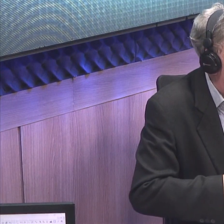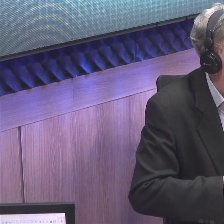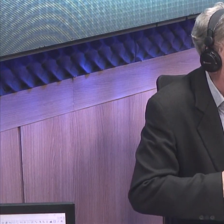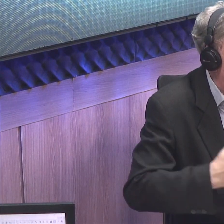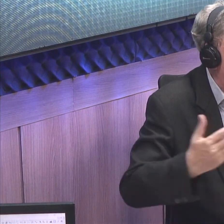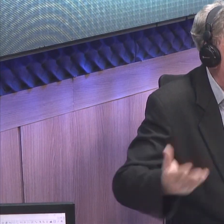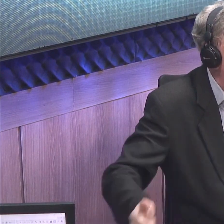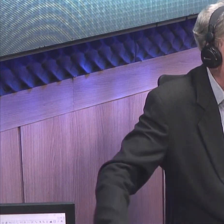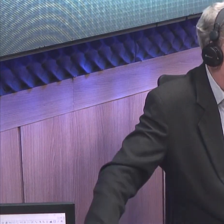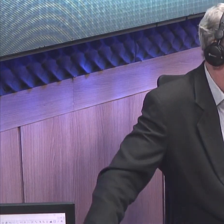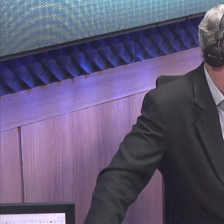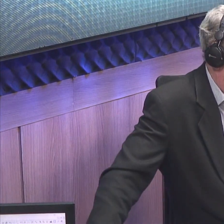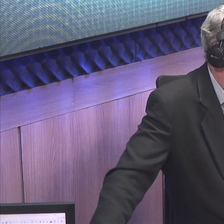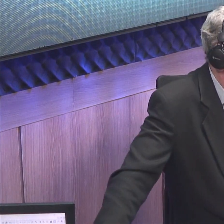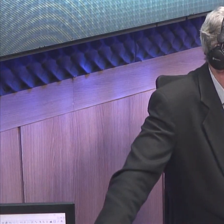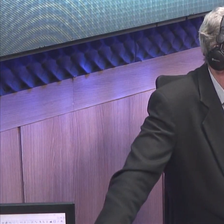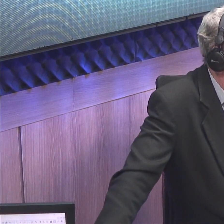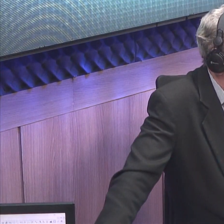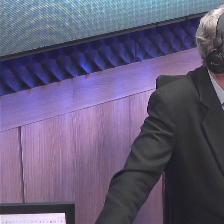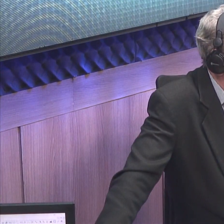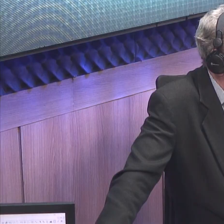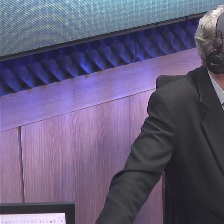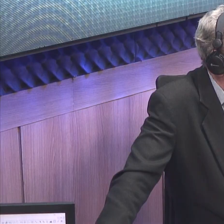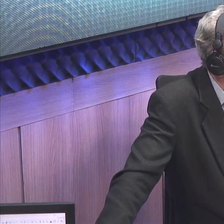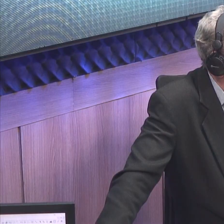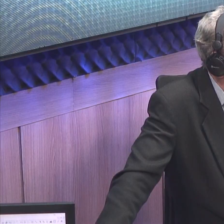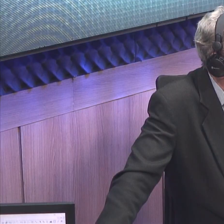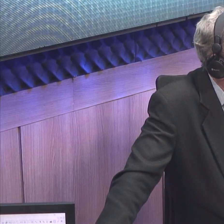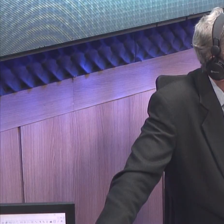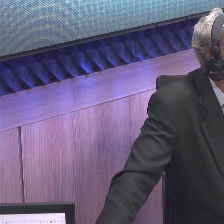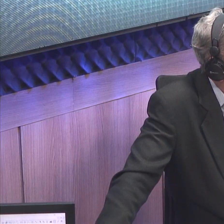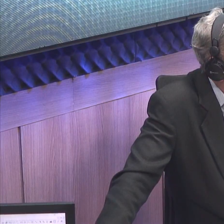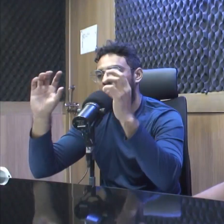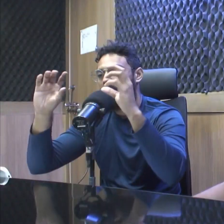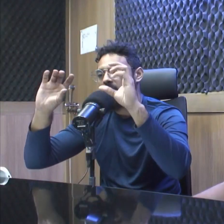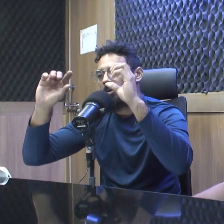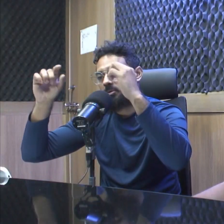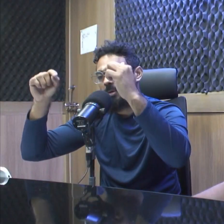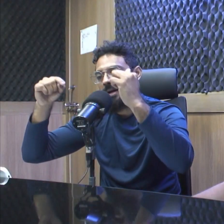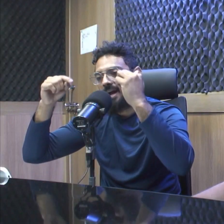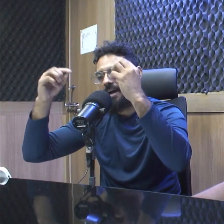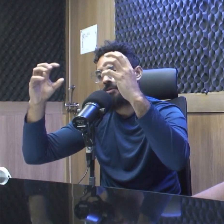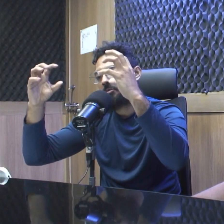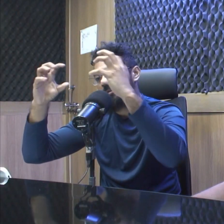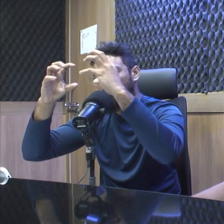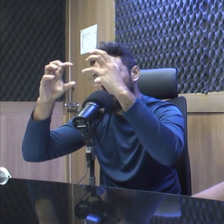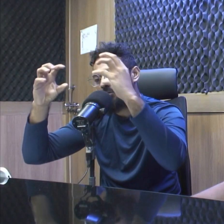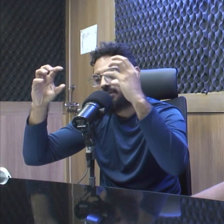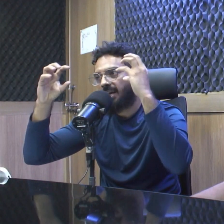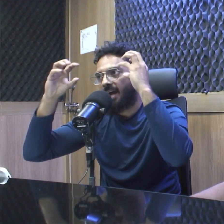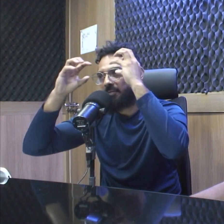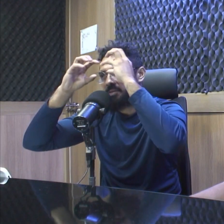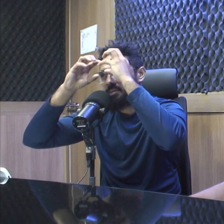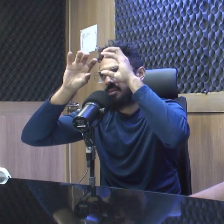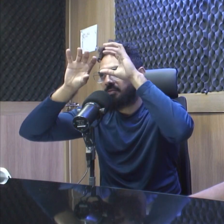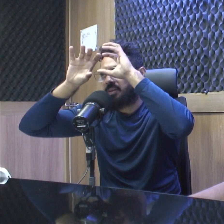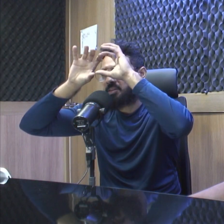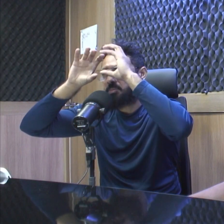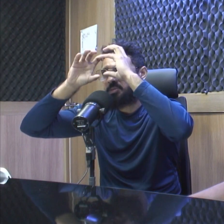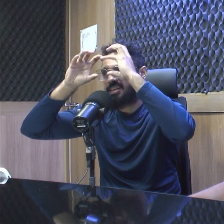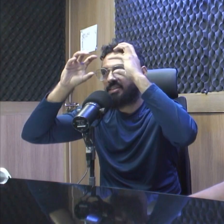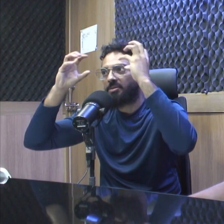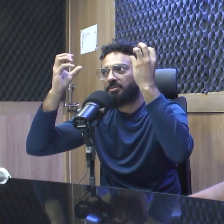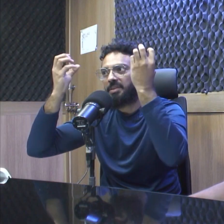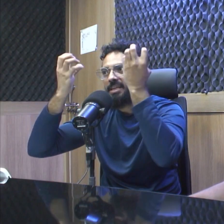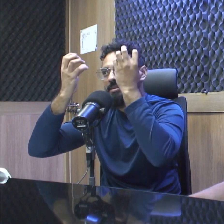de um combogó usando bambu. E garrafa. E sobre garrafa, a gente cortou a garrafa, juntou os dois fundos da garrafa, vira